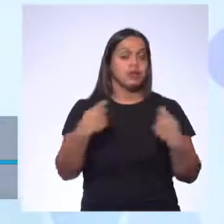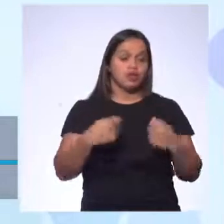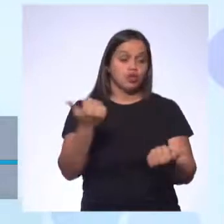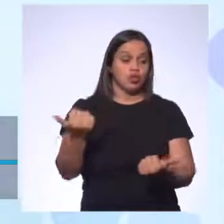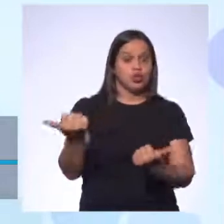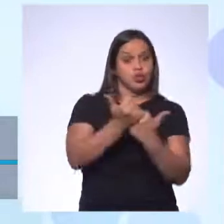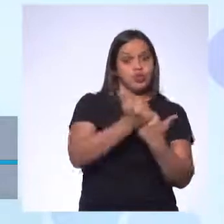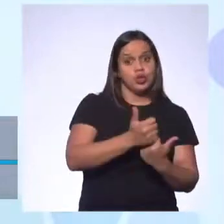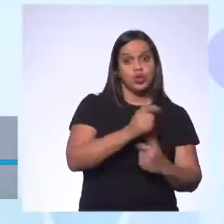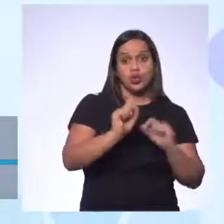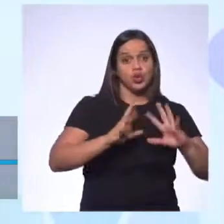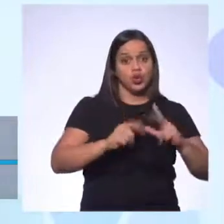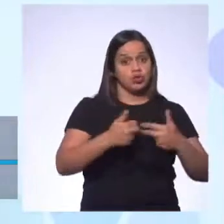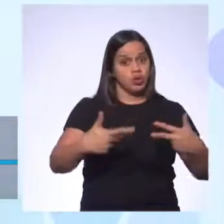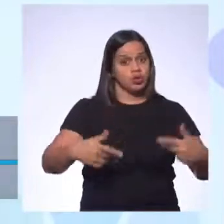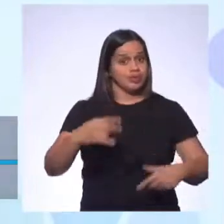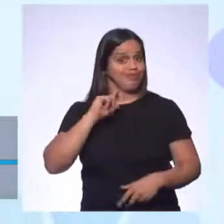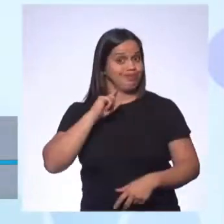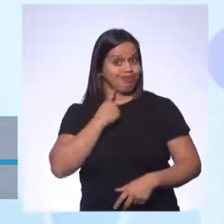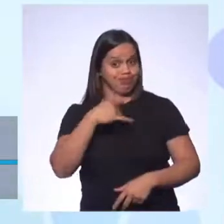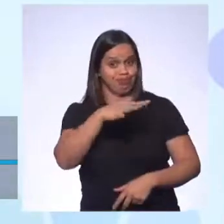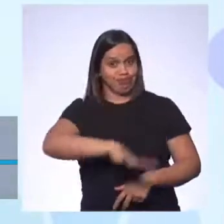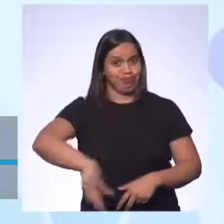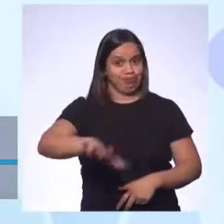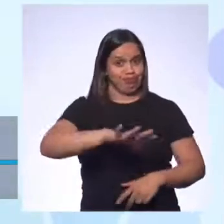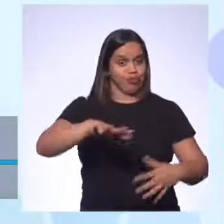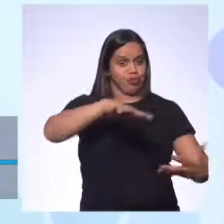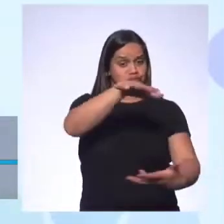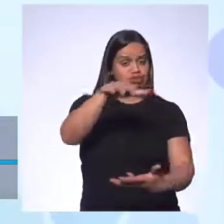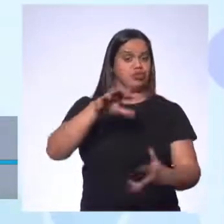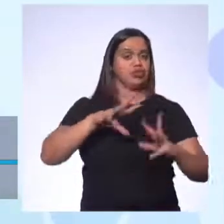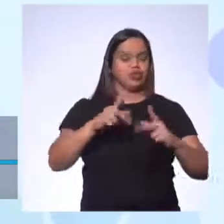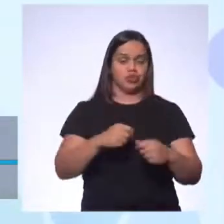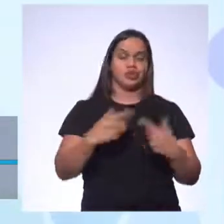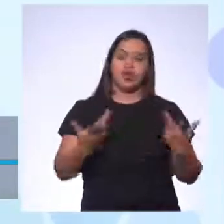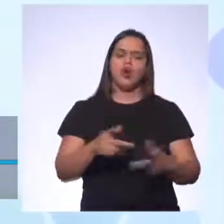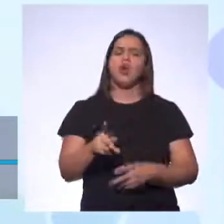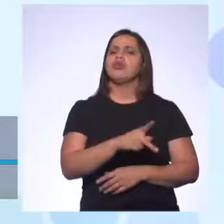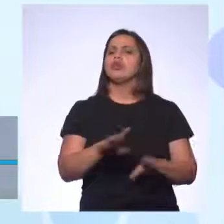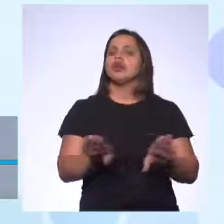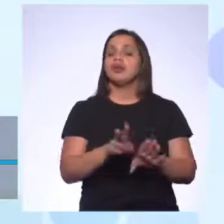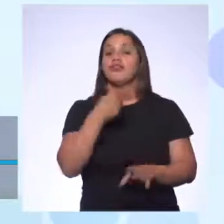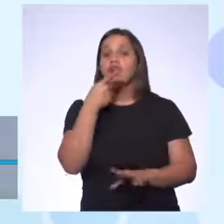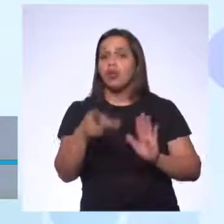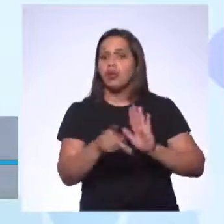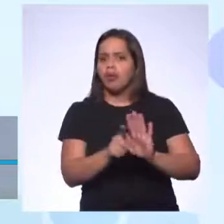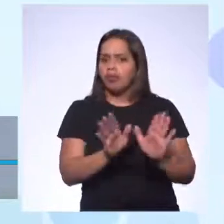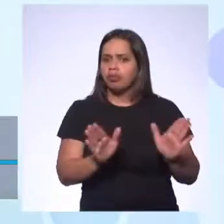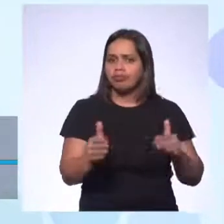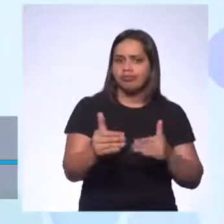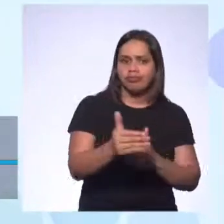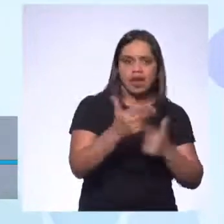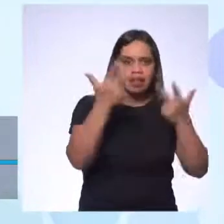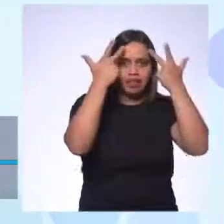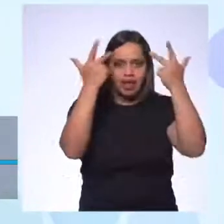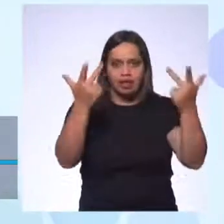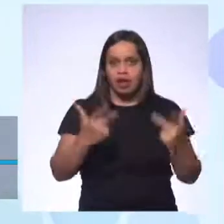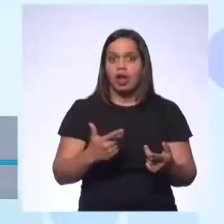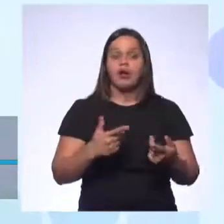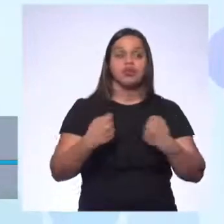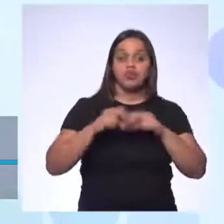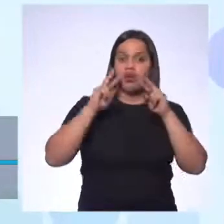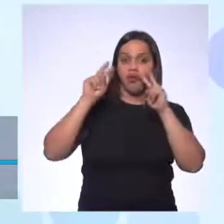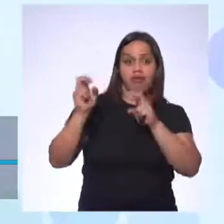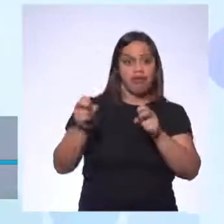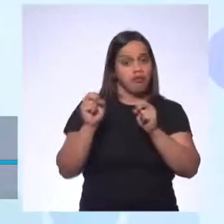tal, né, e o professor colocou aqui a questão das embalagens naturais, né, a gente poderia valorizar